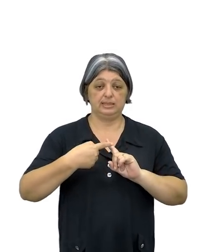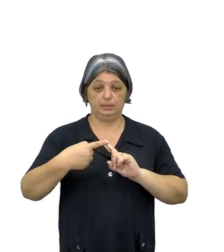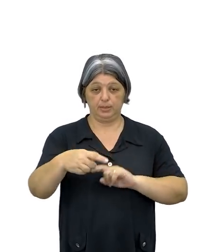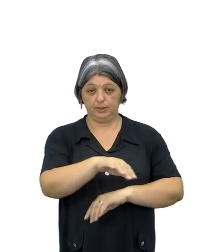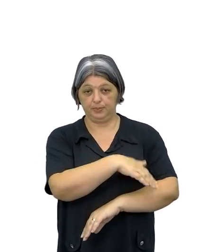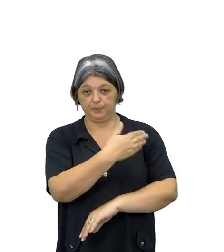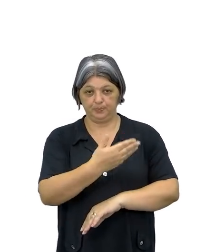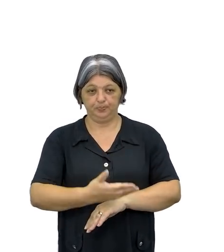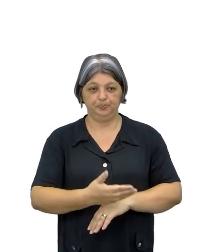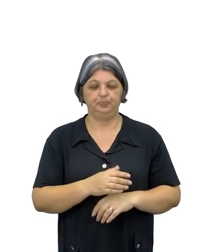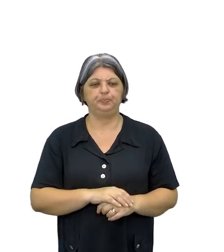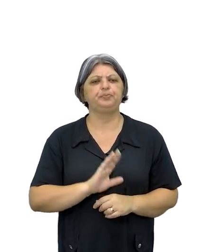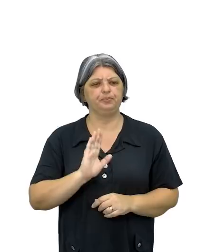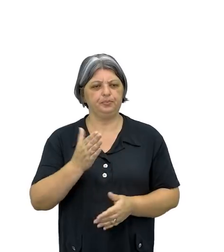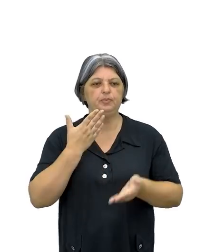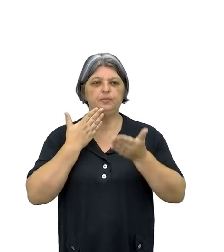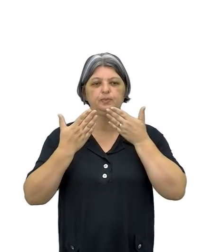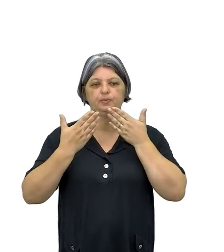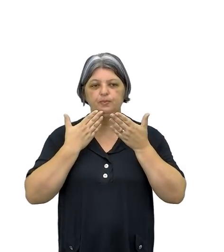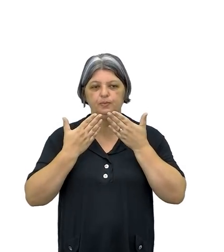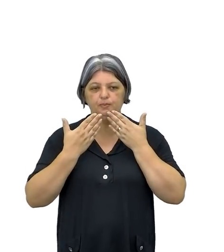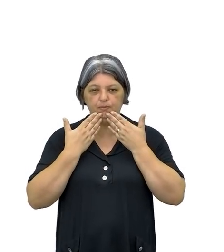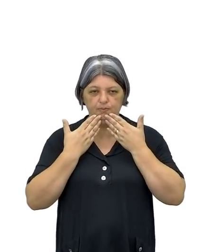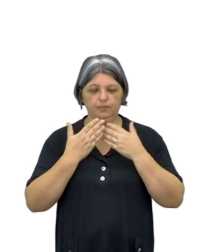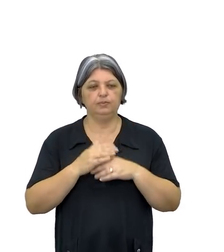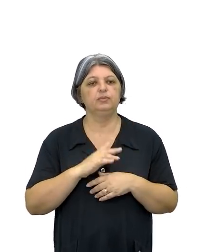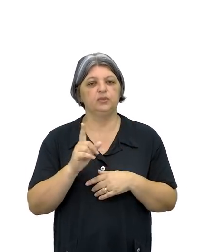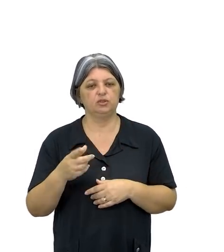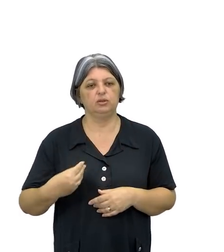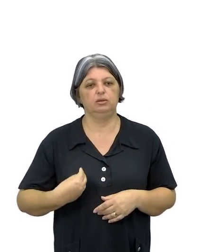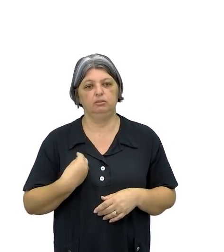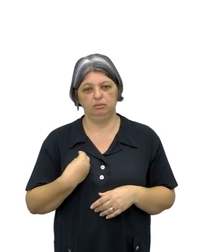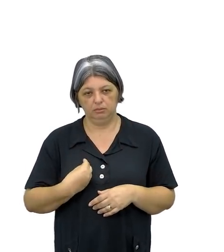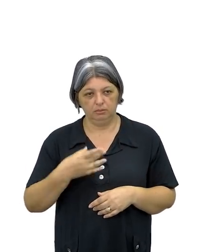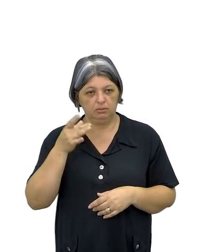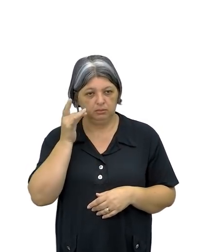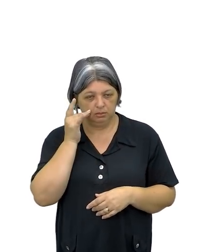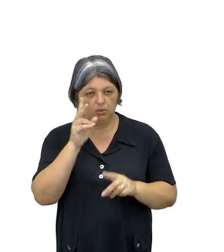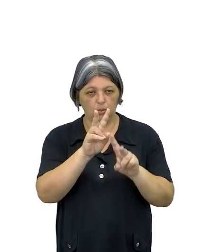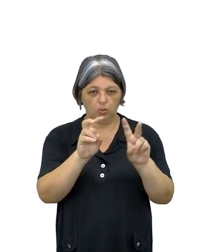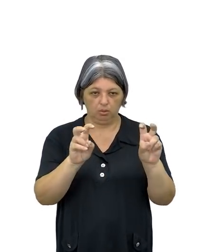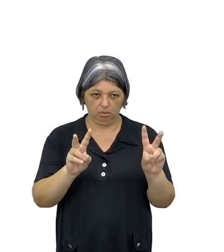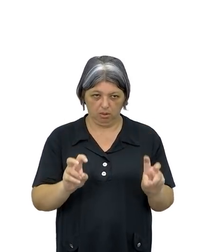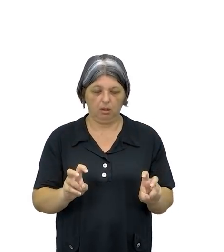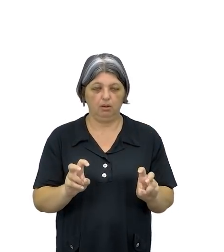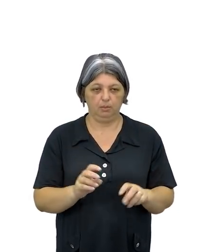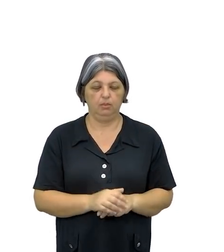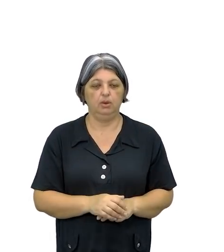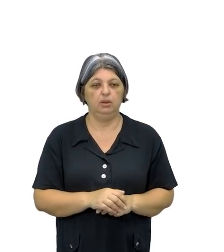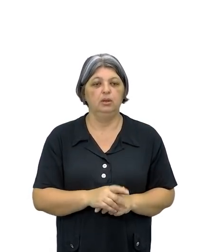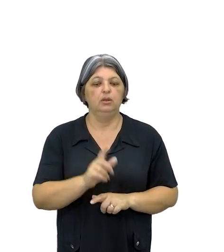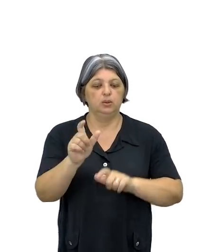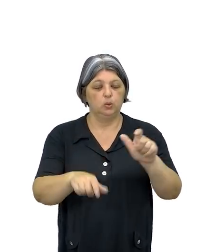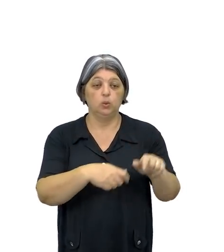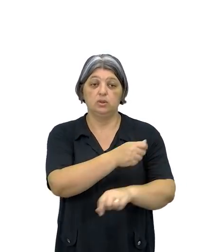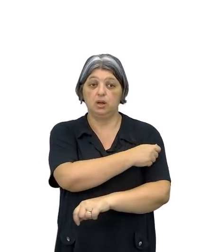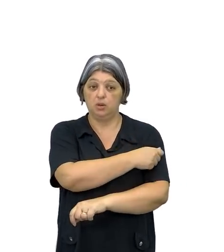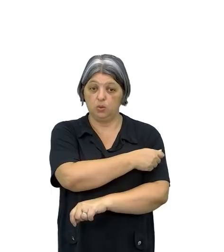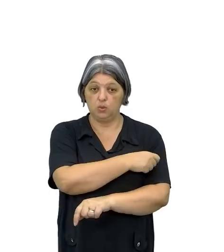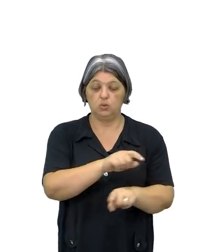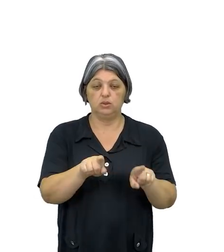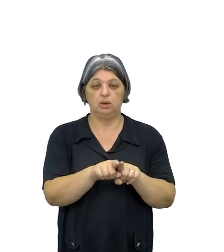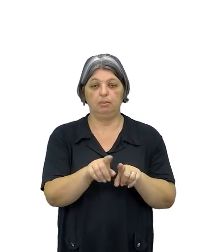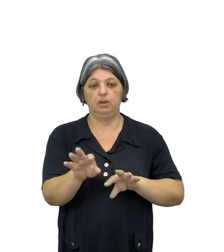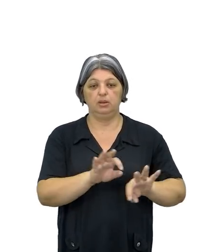Vocês já conversaram bastante nesses momentos presenciais, nessa semana, sobre, né, sobre os estudantes, sobre as ações que as